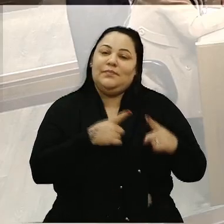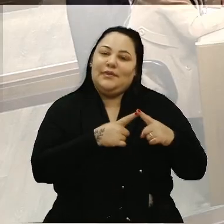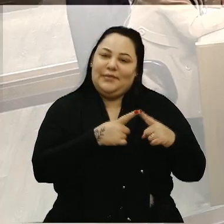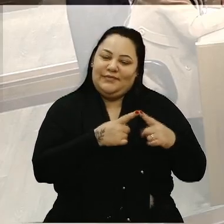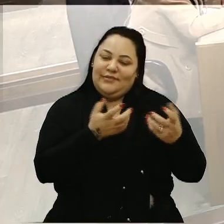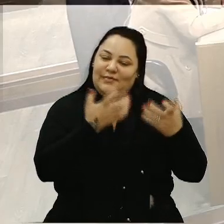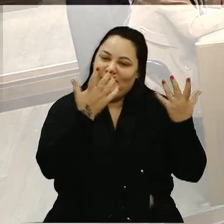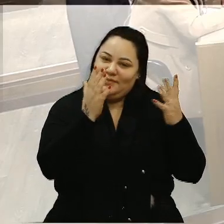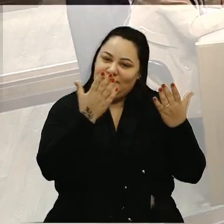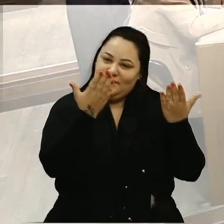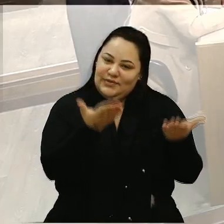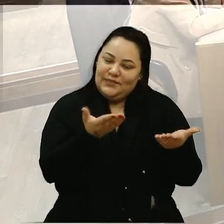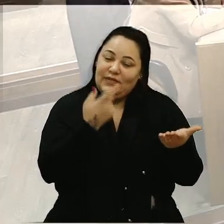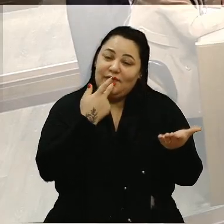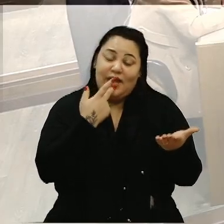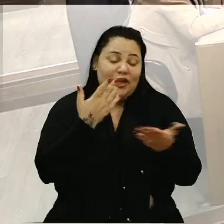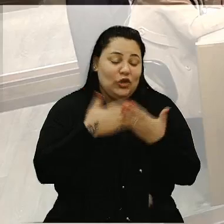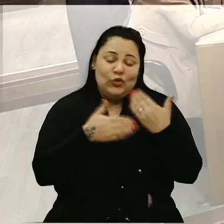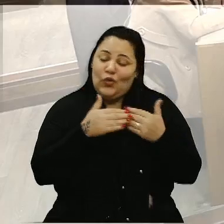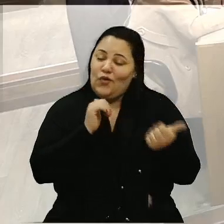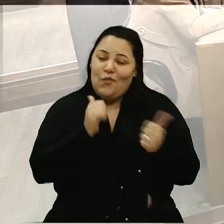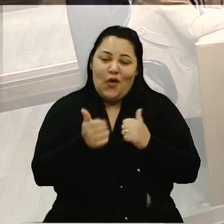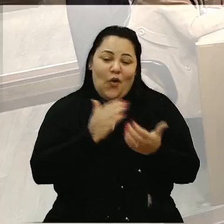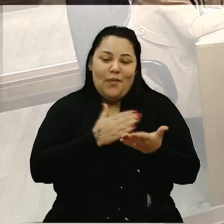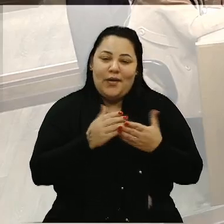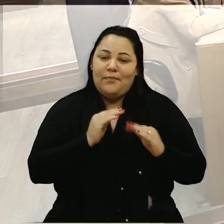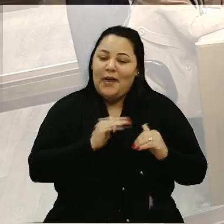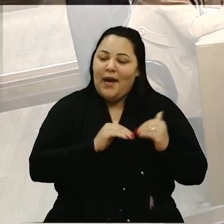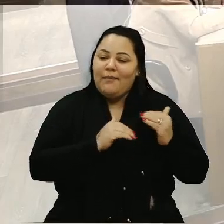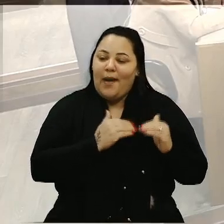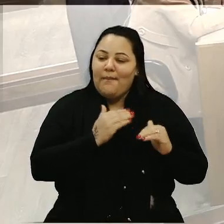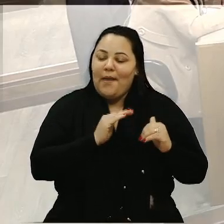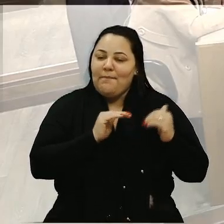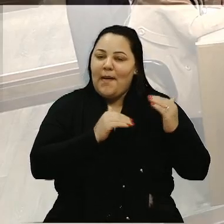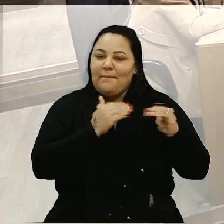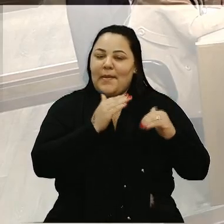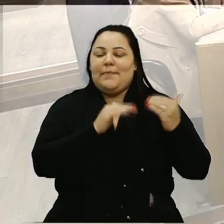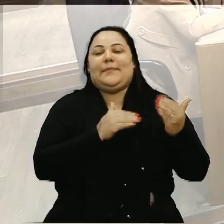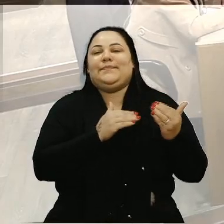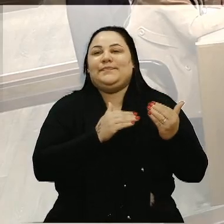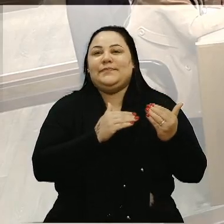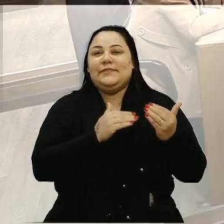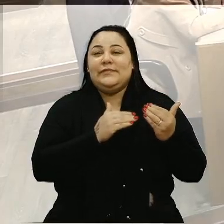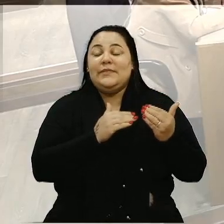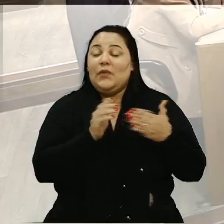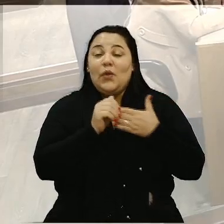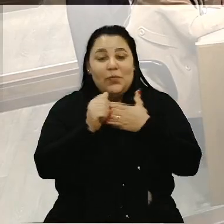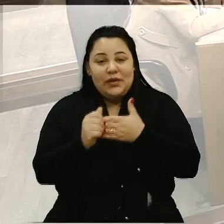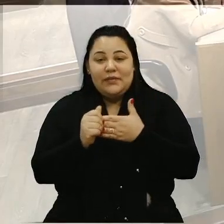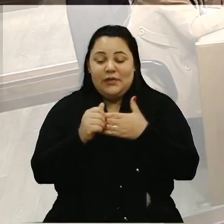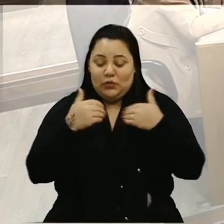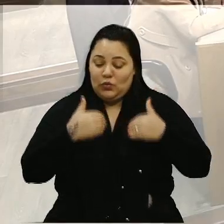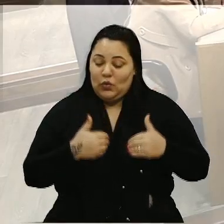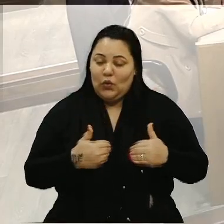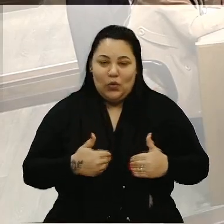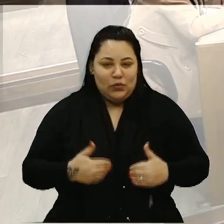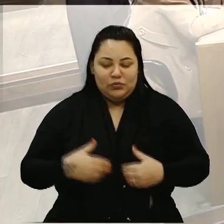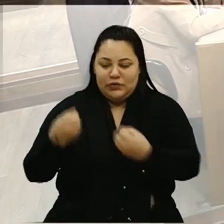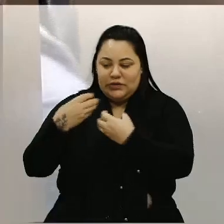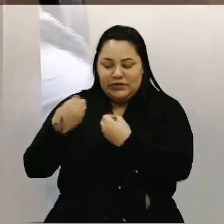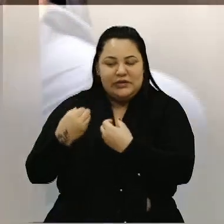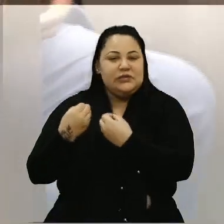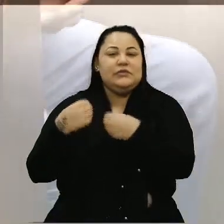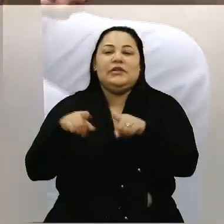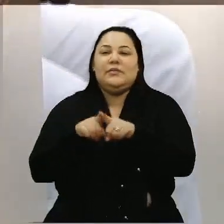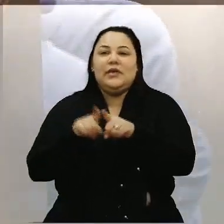que todos os esportes começam assim. Começa aos poucos, até a orientação física e médica é que se comece aos poucos e